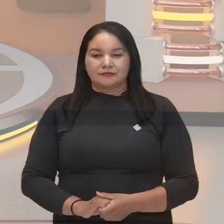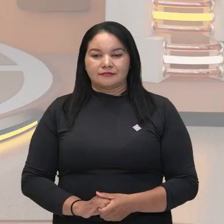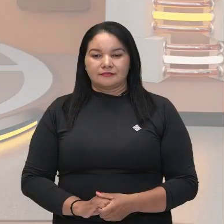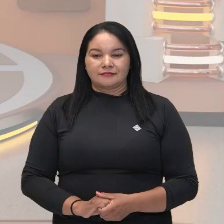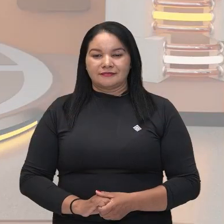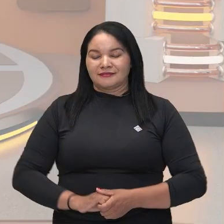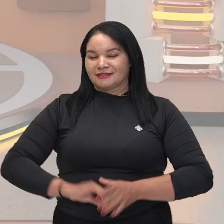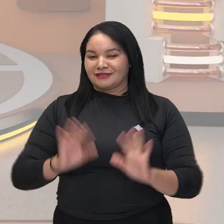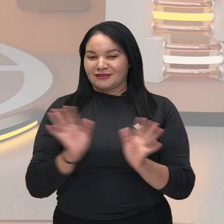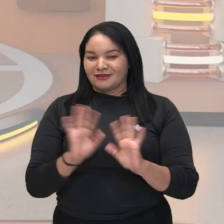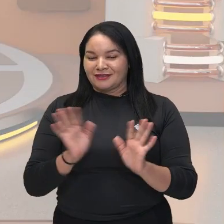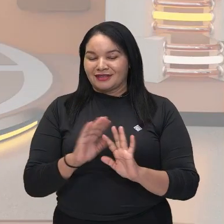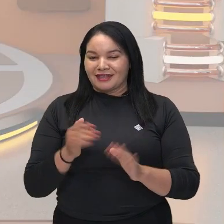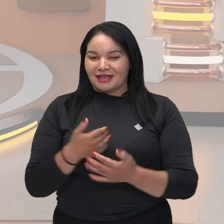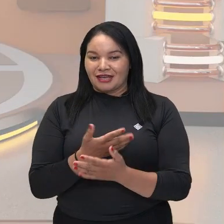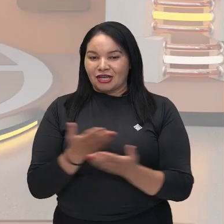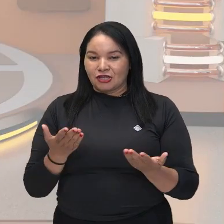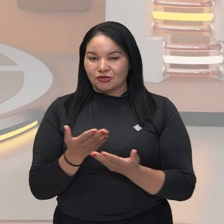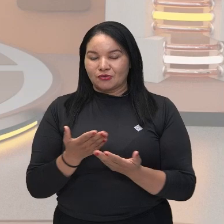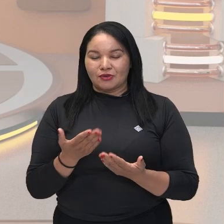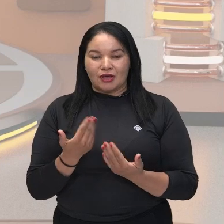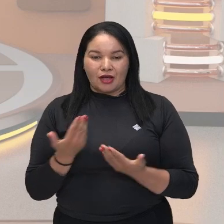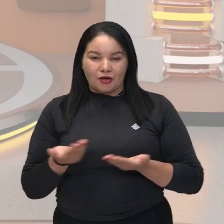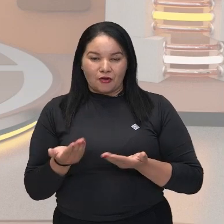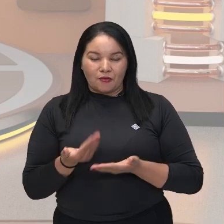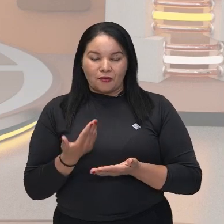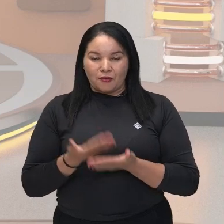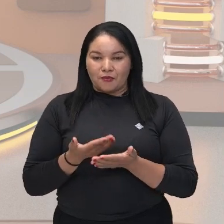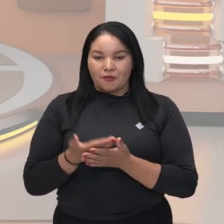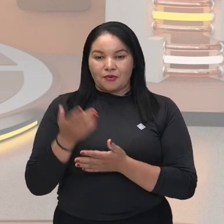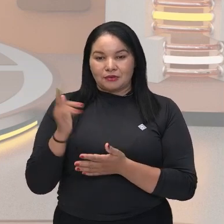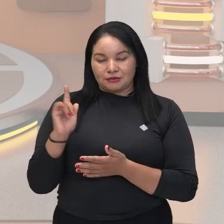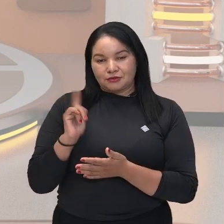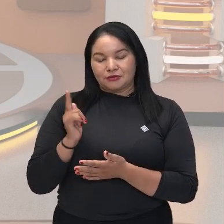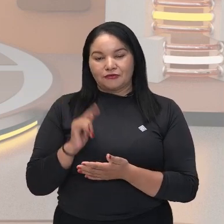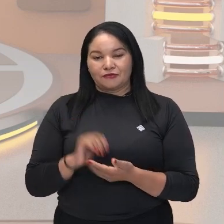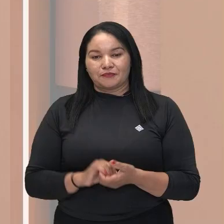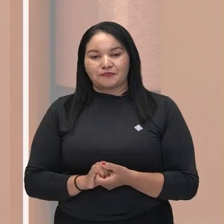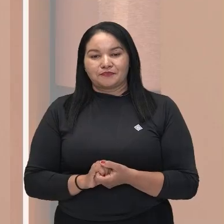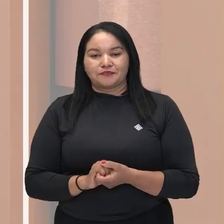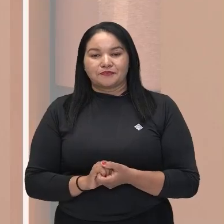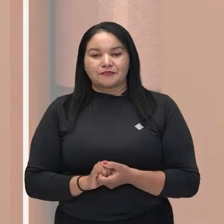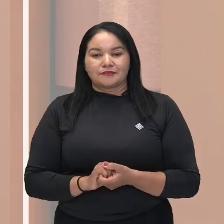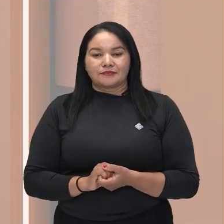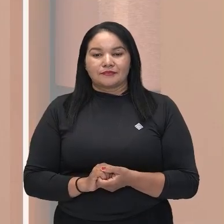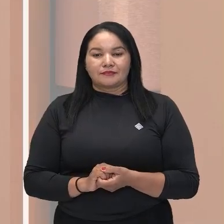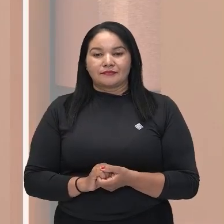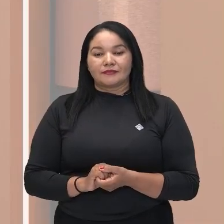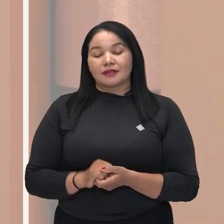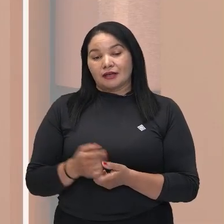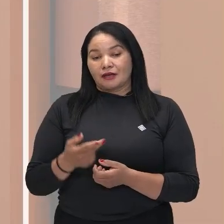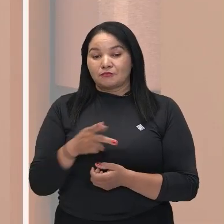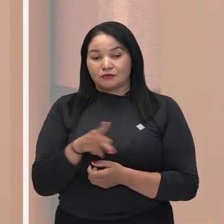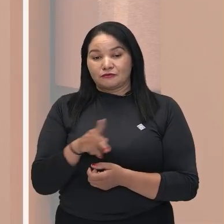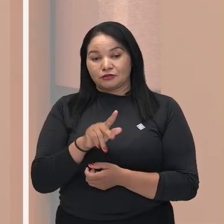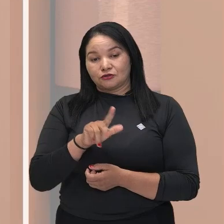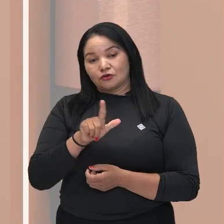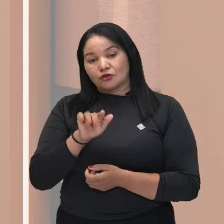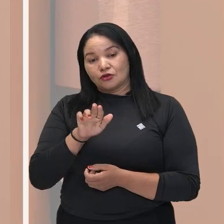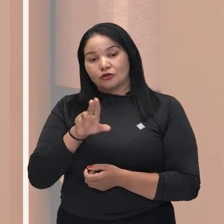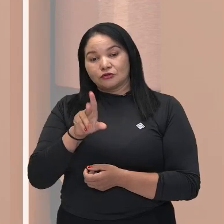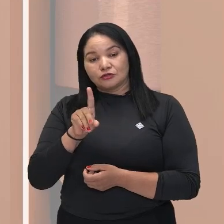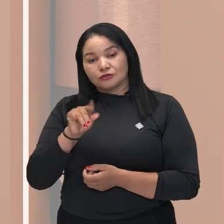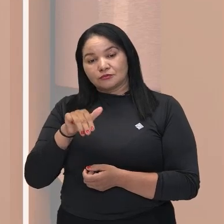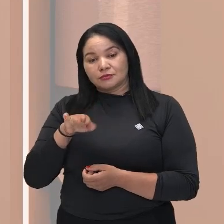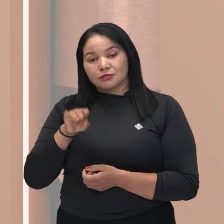Olá a todos vocês, estamos aqui para mais uma aula de Geografia. Eu sou a professora